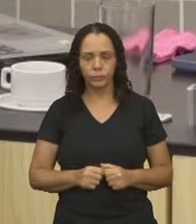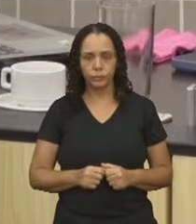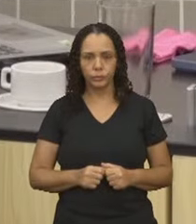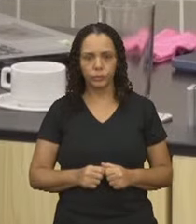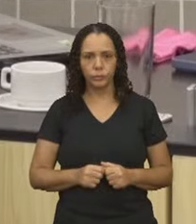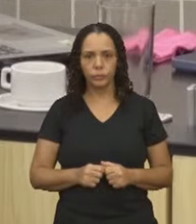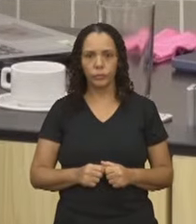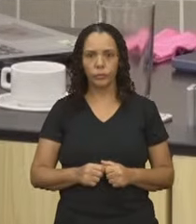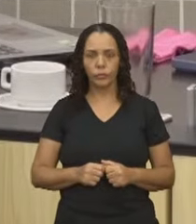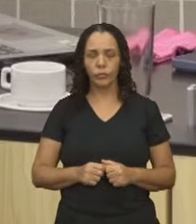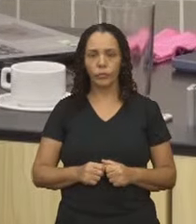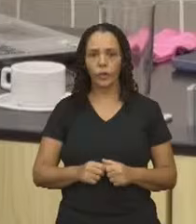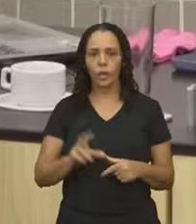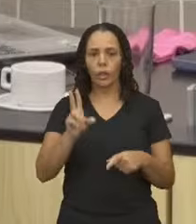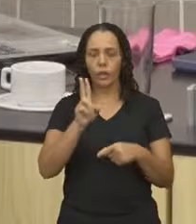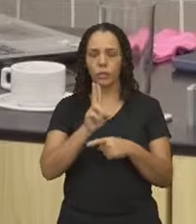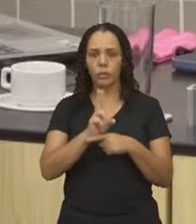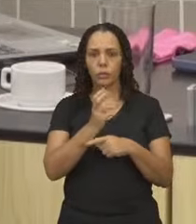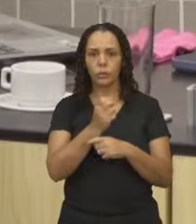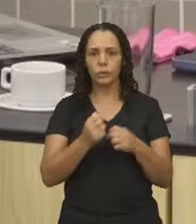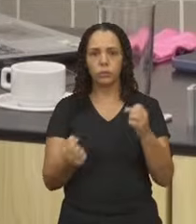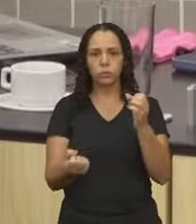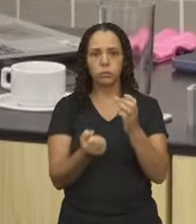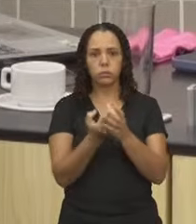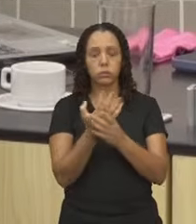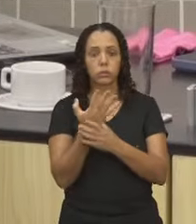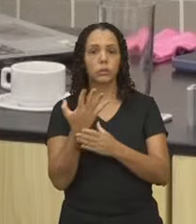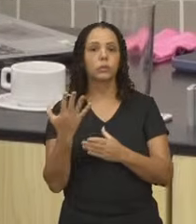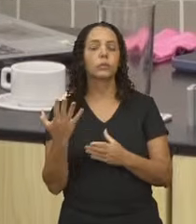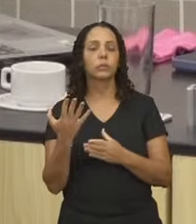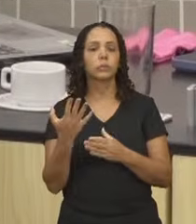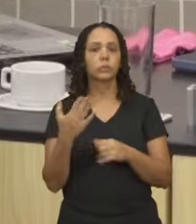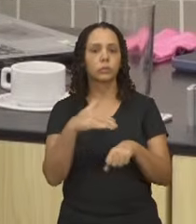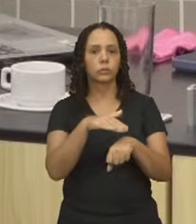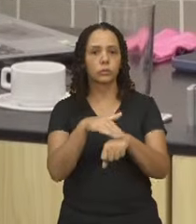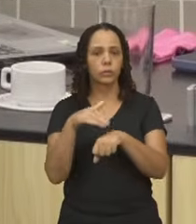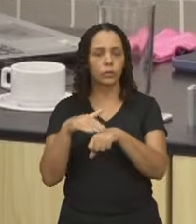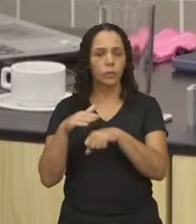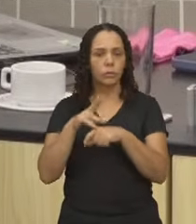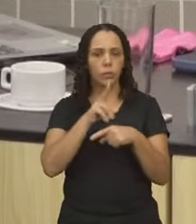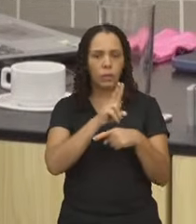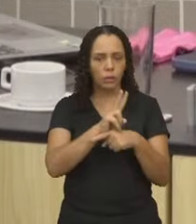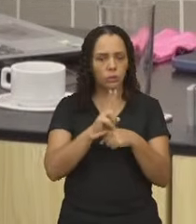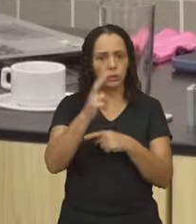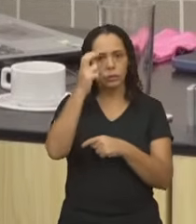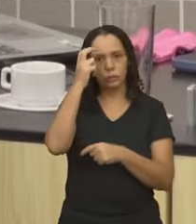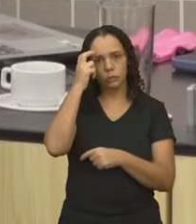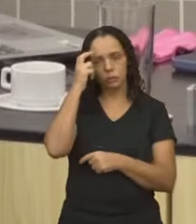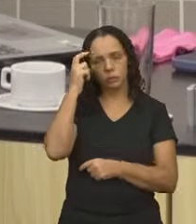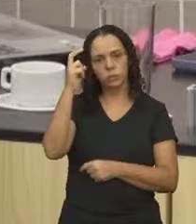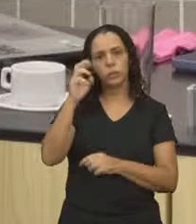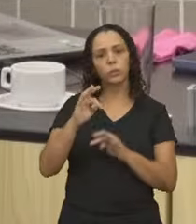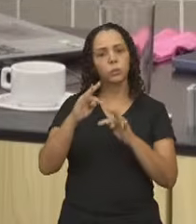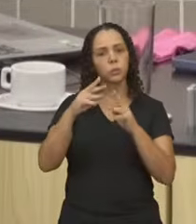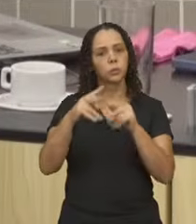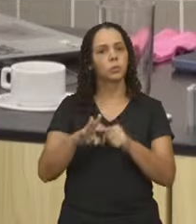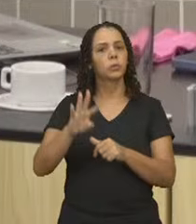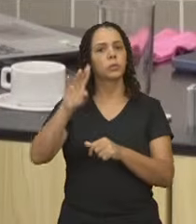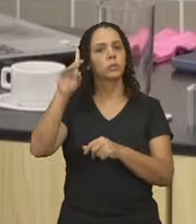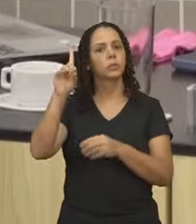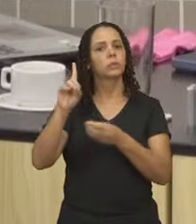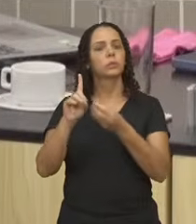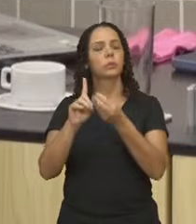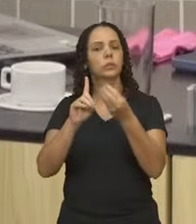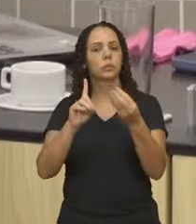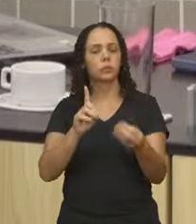mordomo da criação, chamado a administrar com sabedoria tudo aquilo que Deus confiou às suas mãos. A